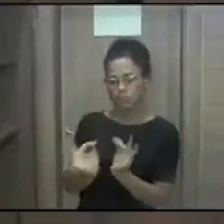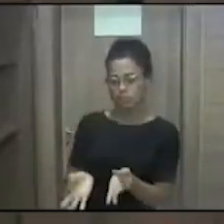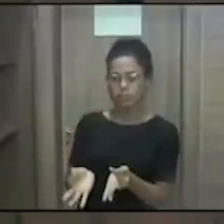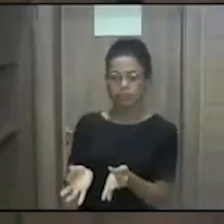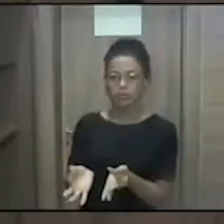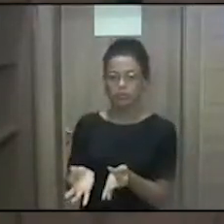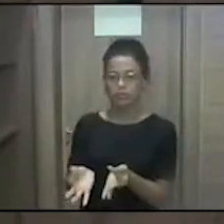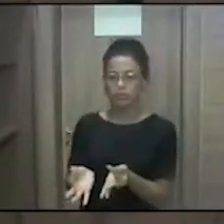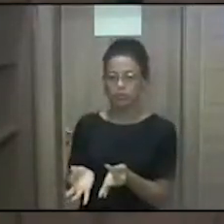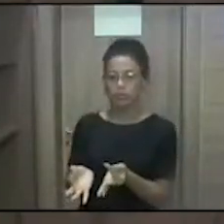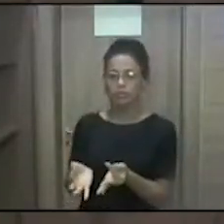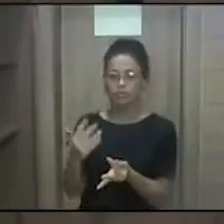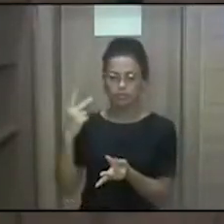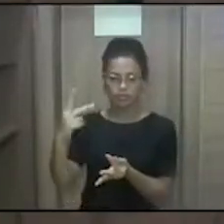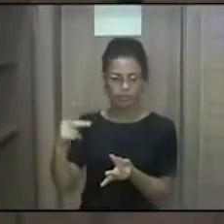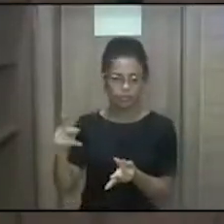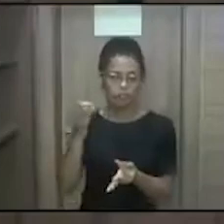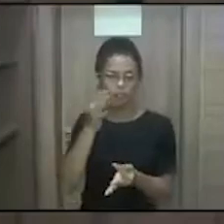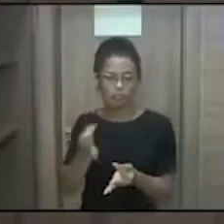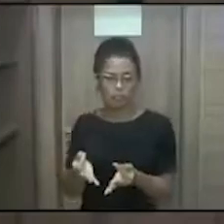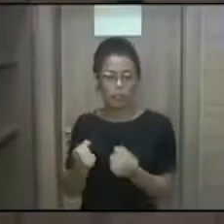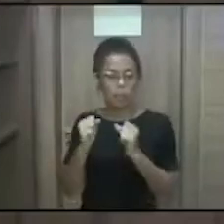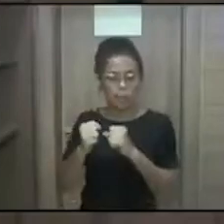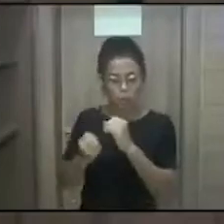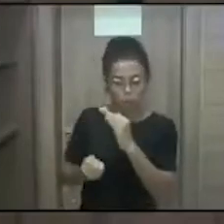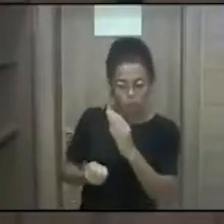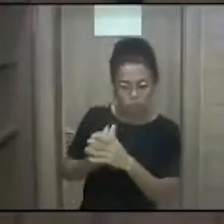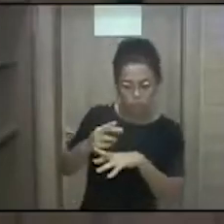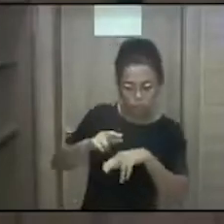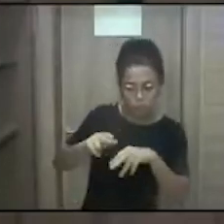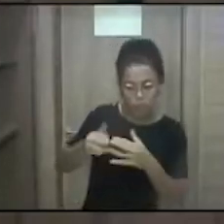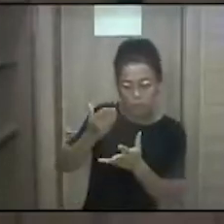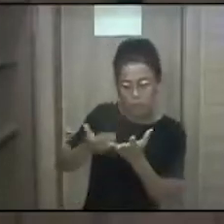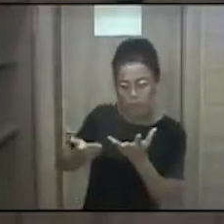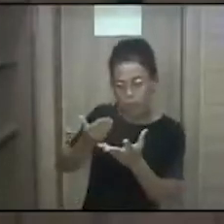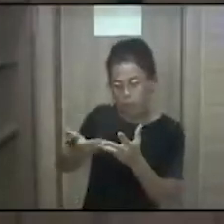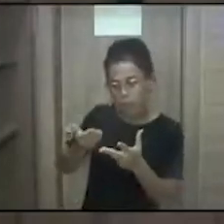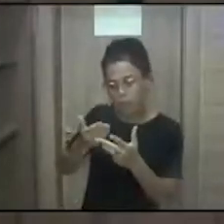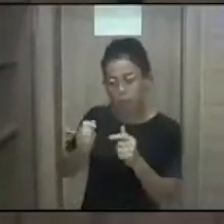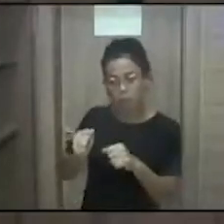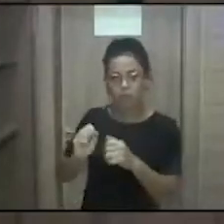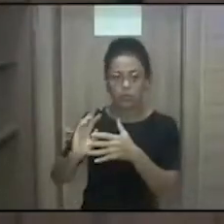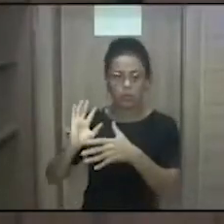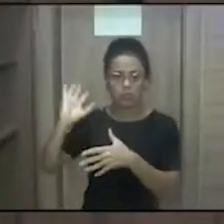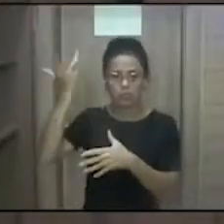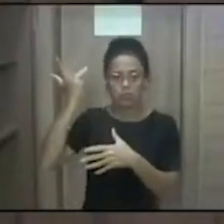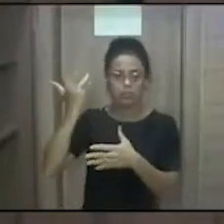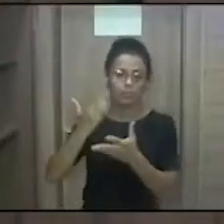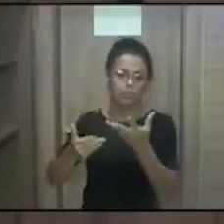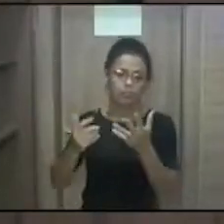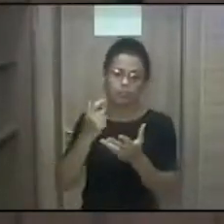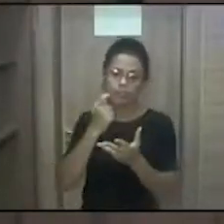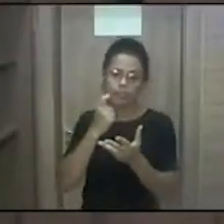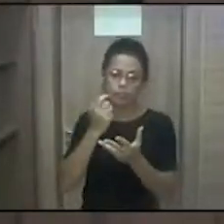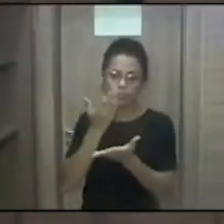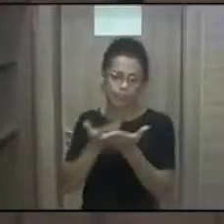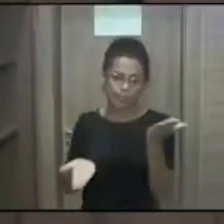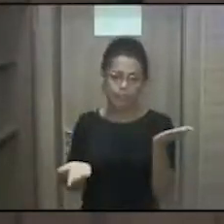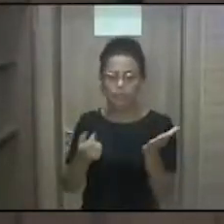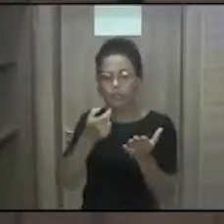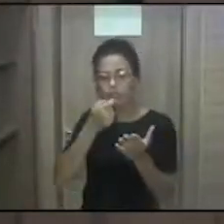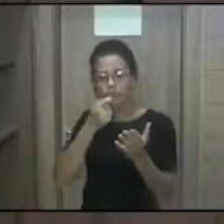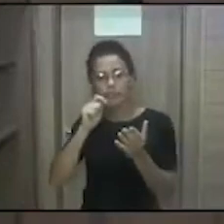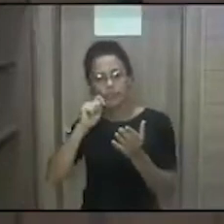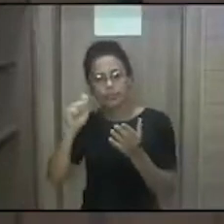Do ponto de vista, isso pode estar produzindo mais perda dental do que o que foi originalmente pensado, né? Então, essa reflexão que